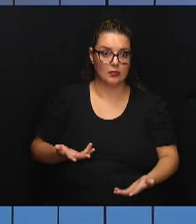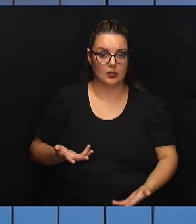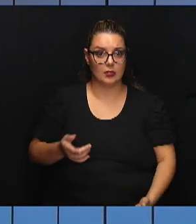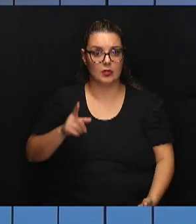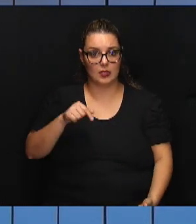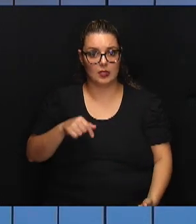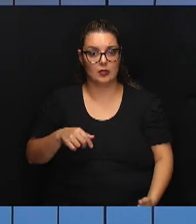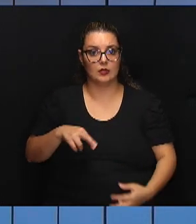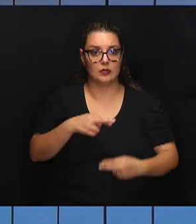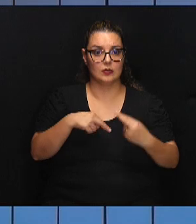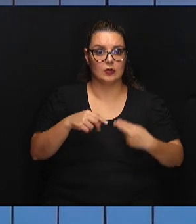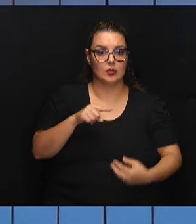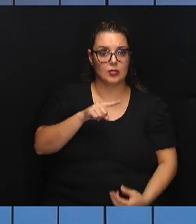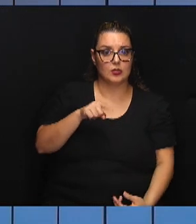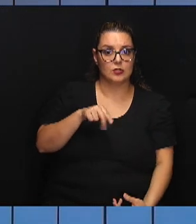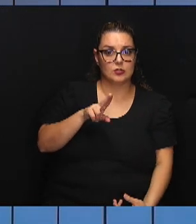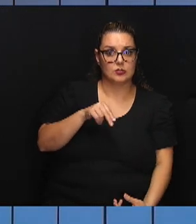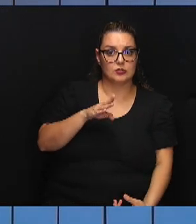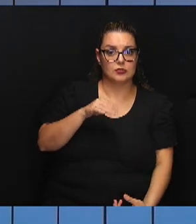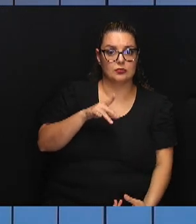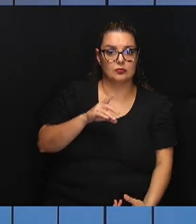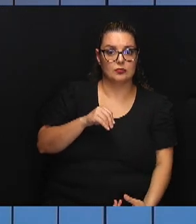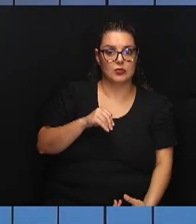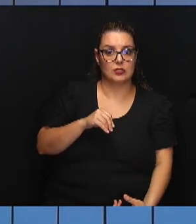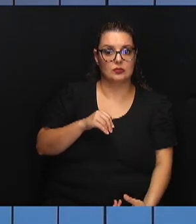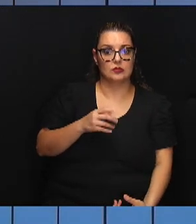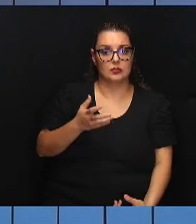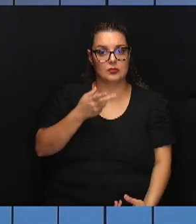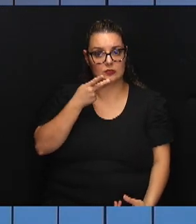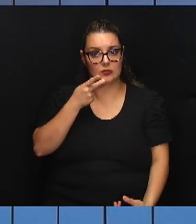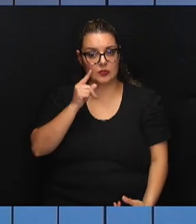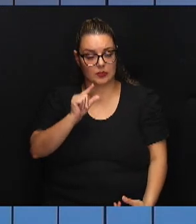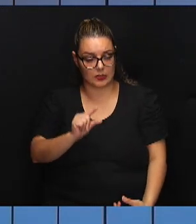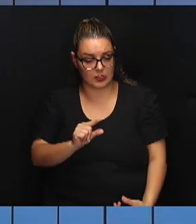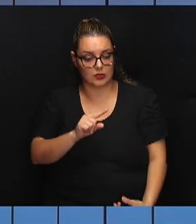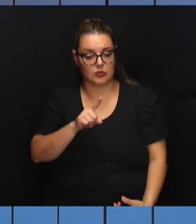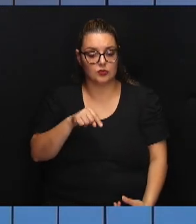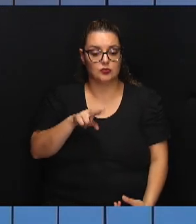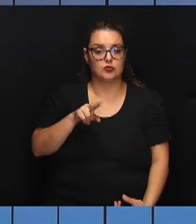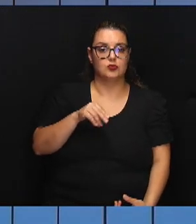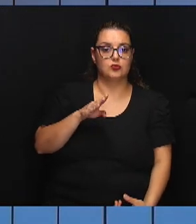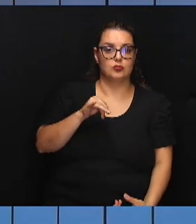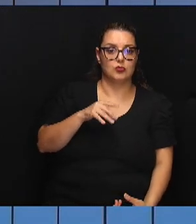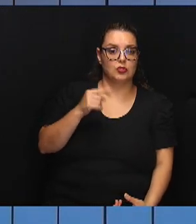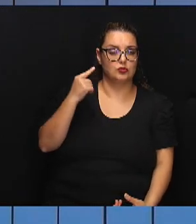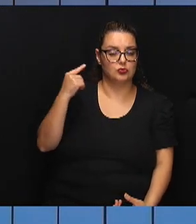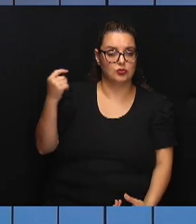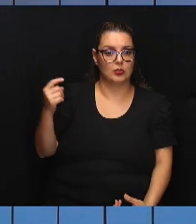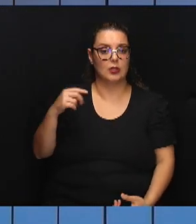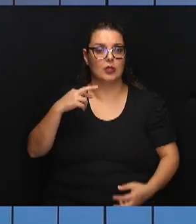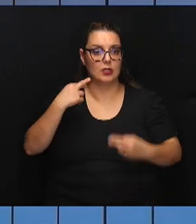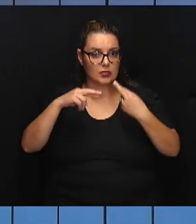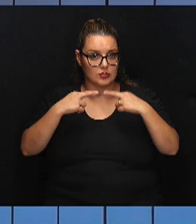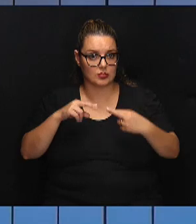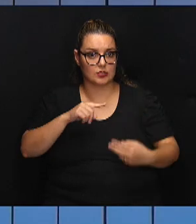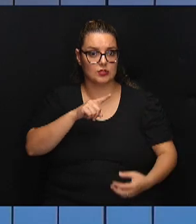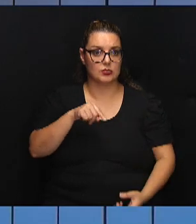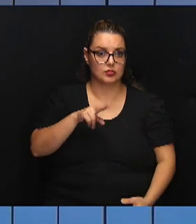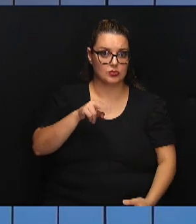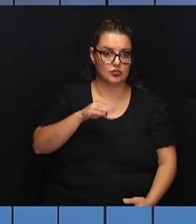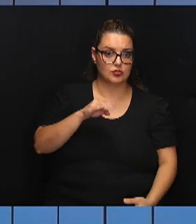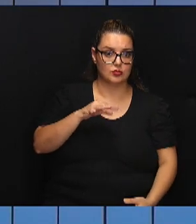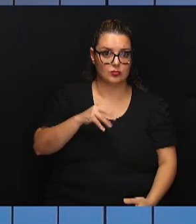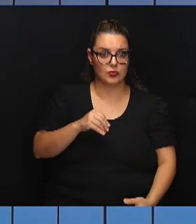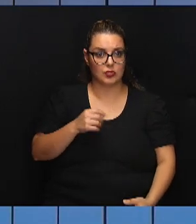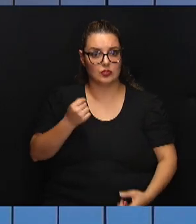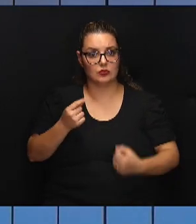é a questão do zumbido. Eu gostaria que você falasse um pouquinho sobre isso também, né? Muita gente reclama de zumbido, de ter